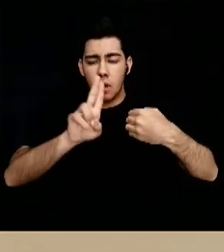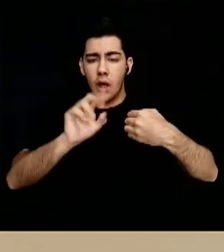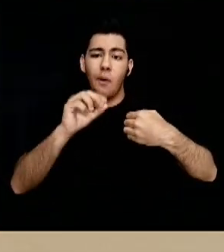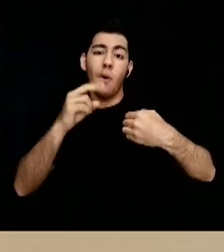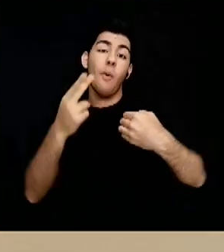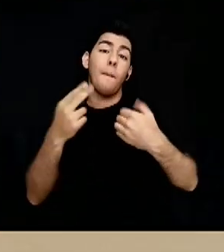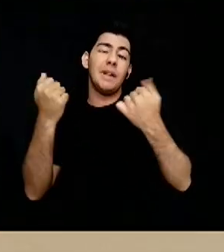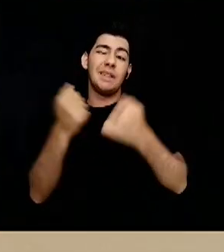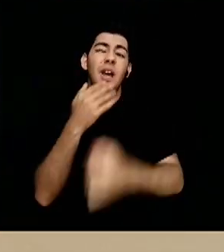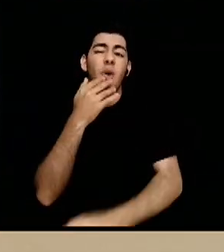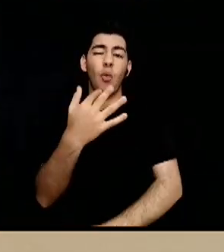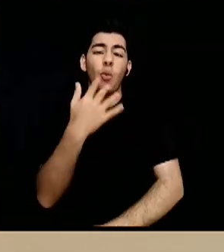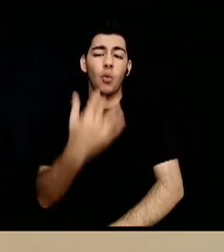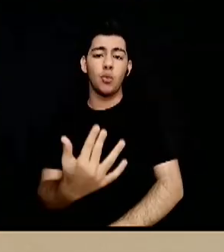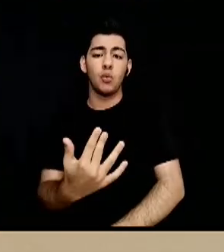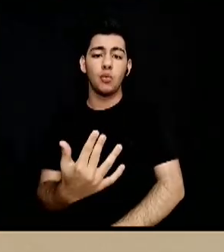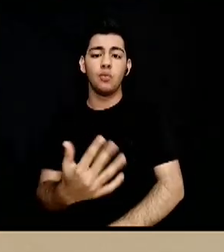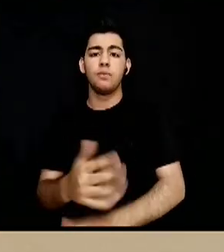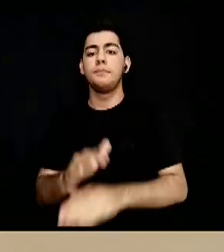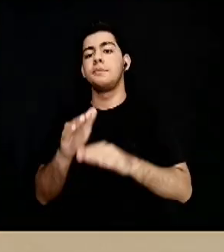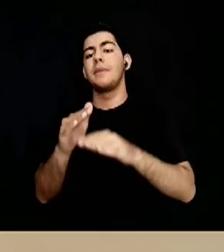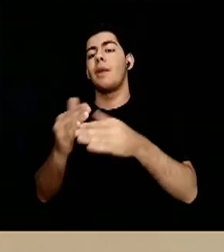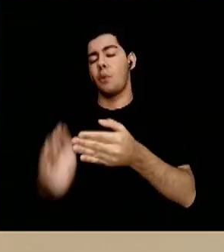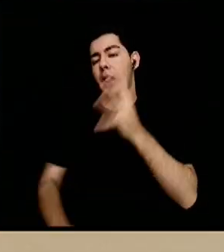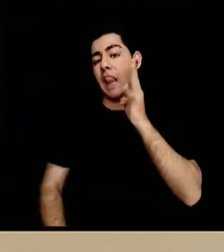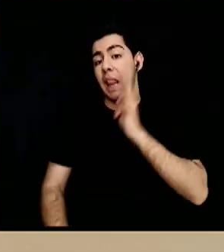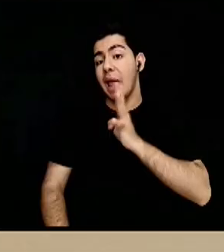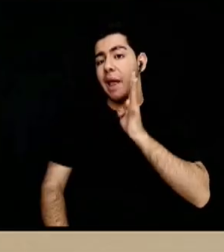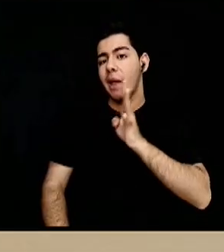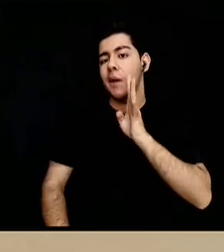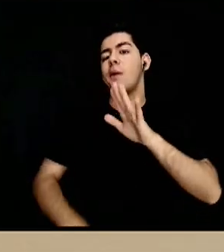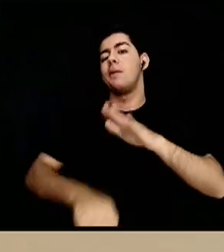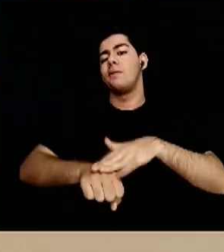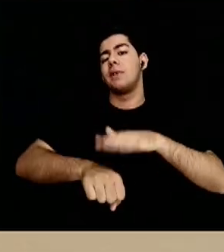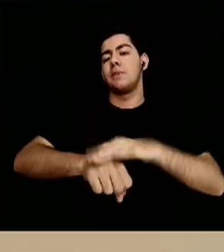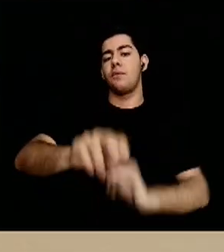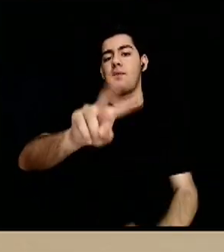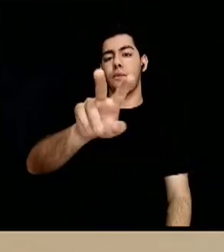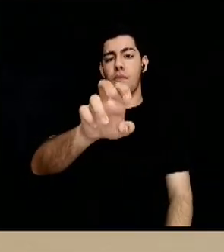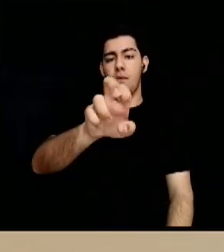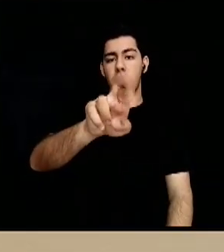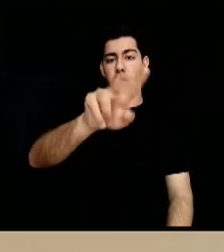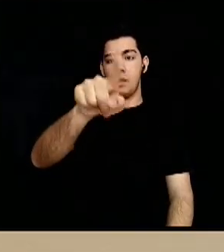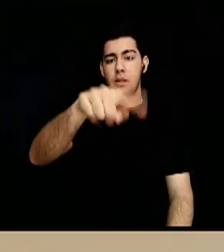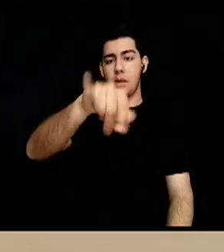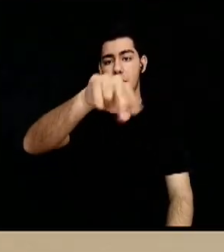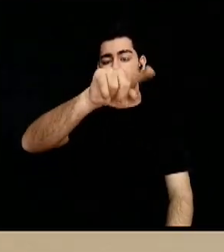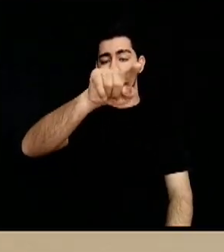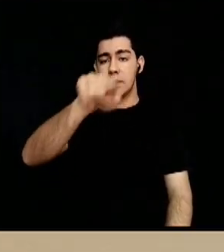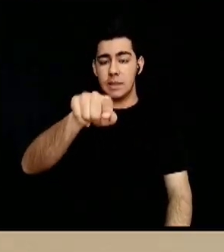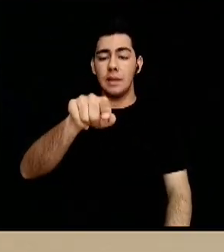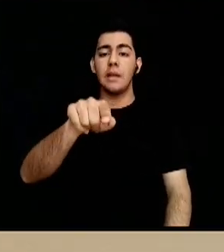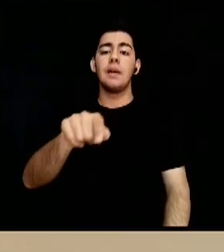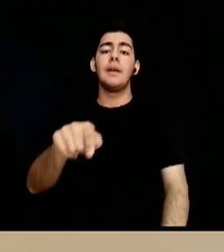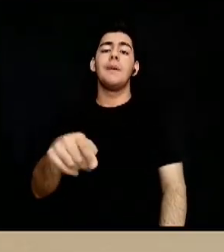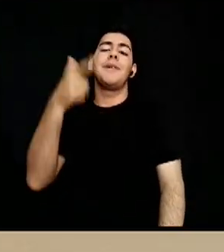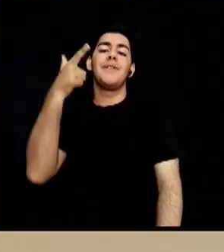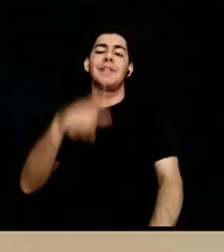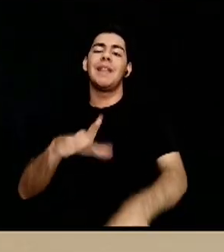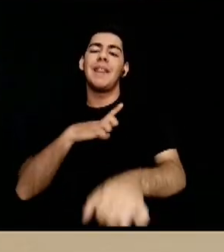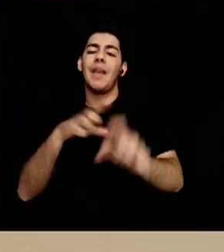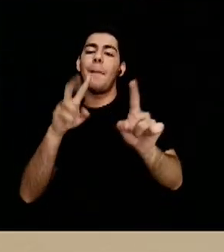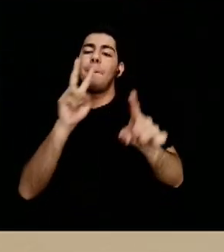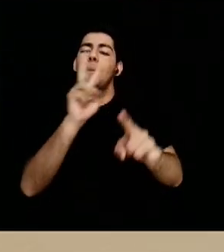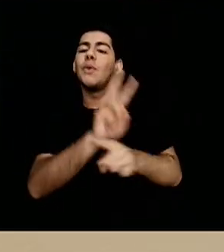O interessante é você passar depois um verniz de proteção, tá? Então, você faz o preparo, quero deixar só na